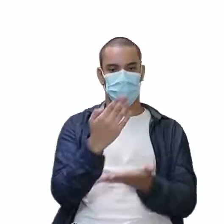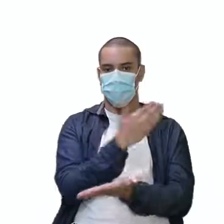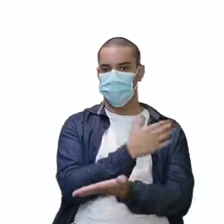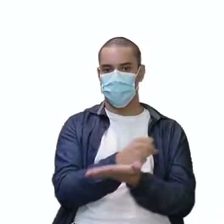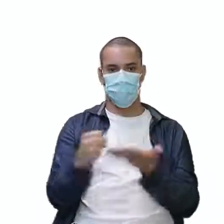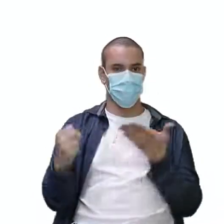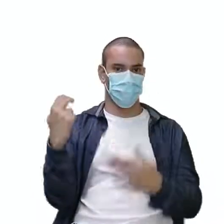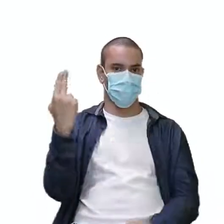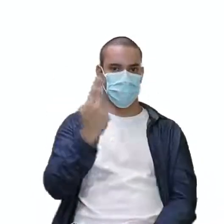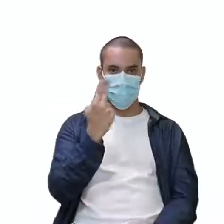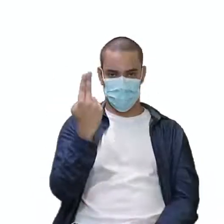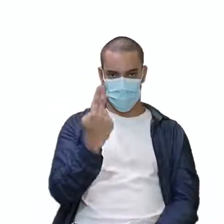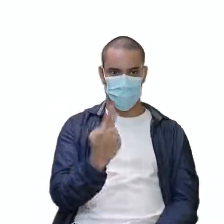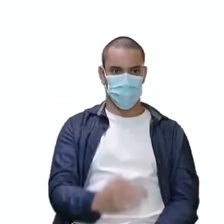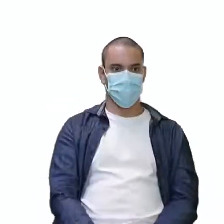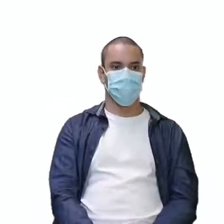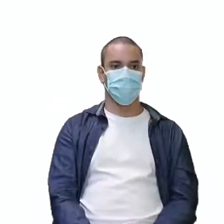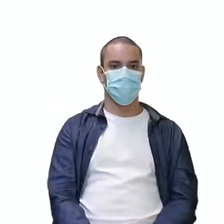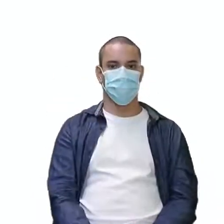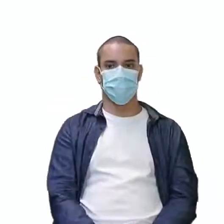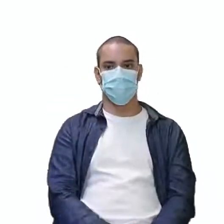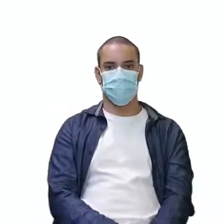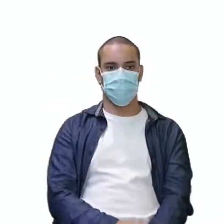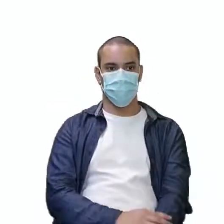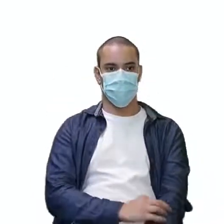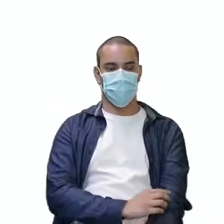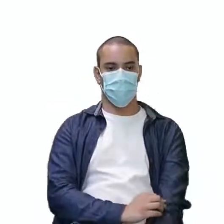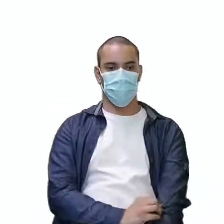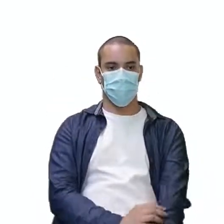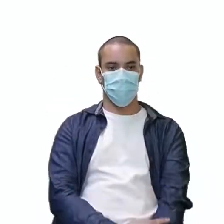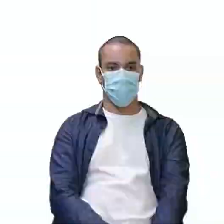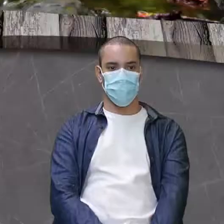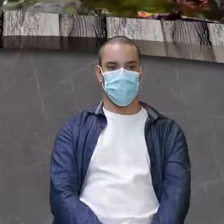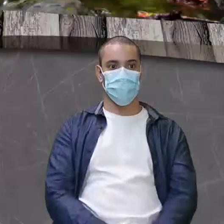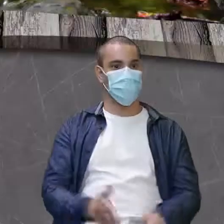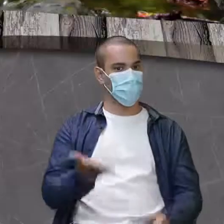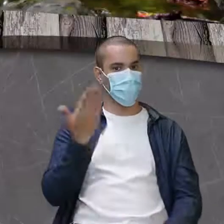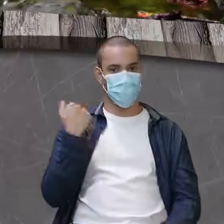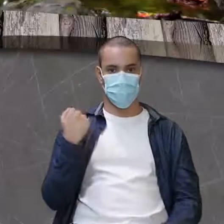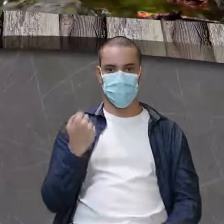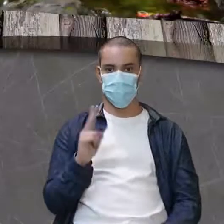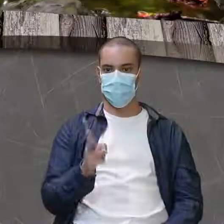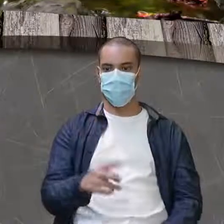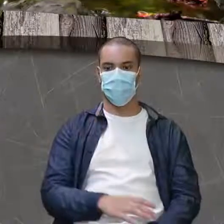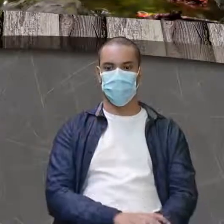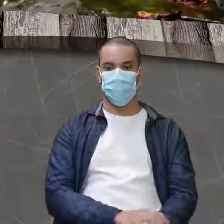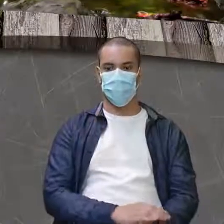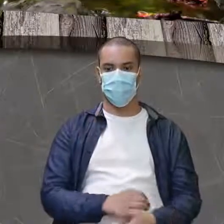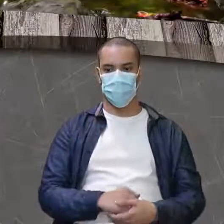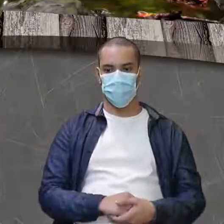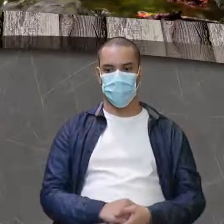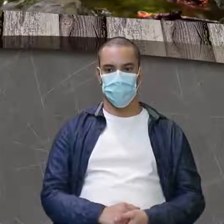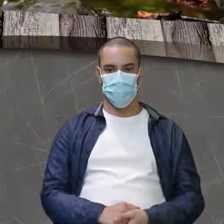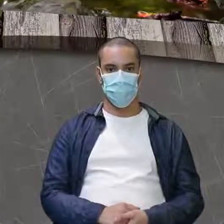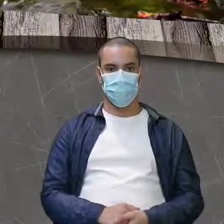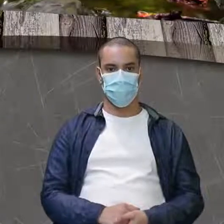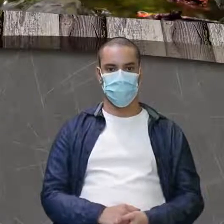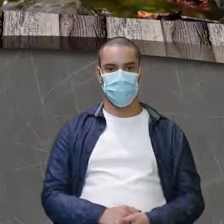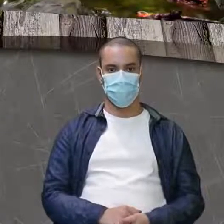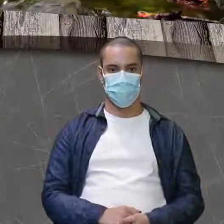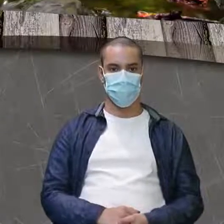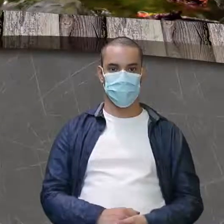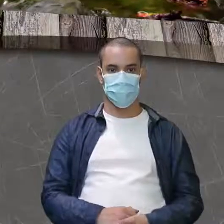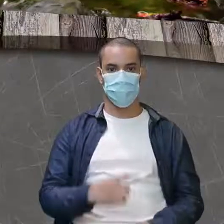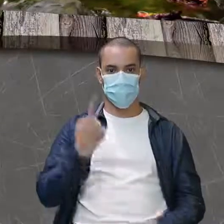ali, enfim, tá? Não deixou nada para contar a história. Vamos embora? Pode jogar ali. Uma